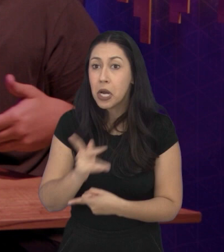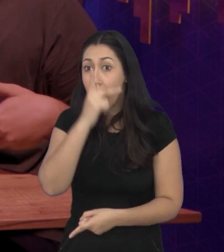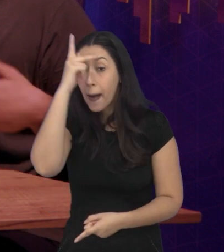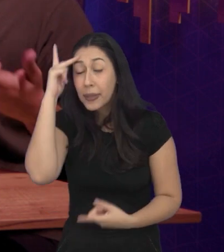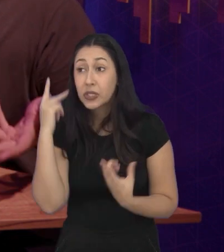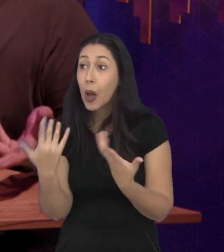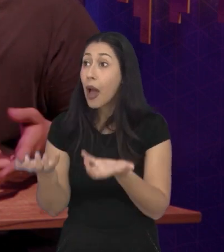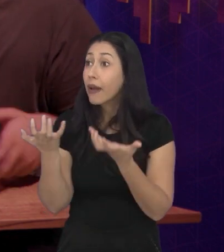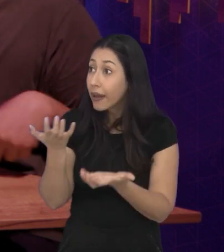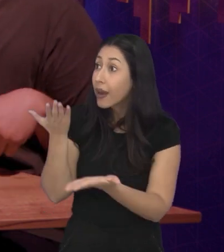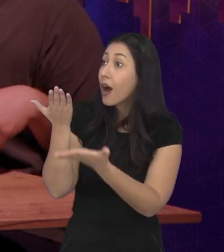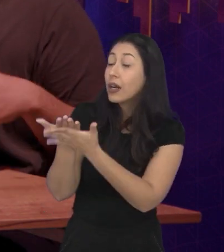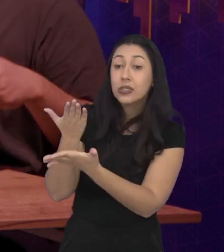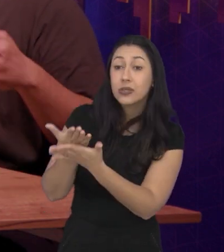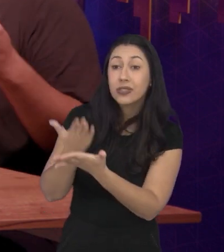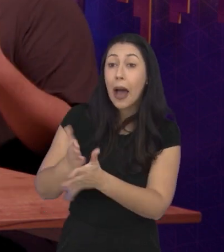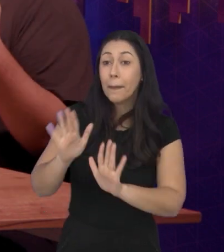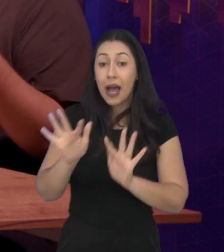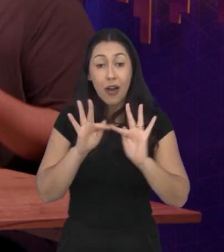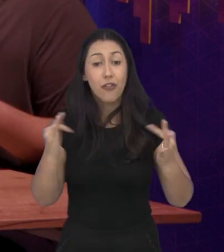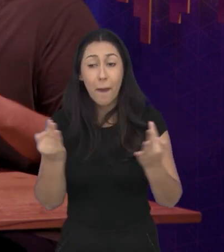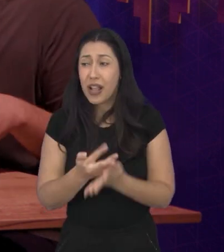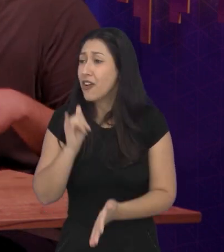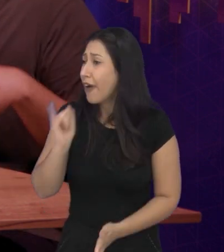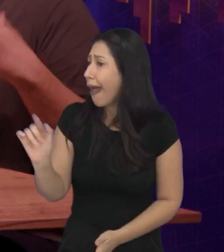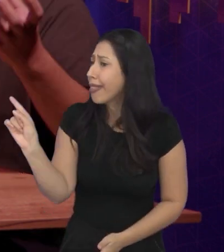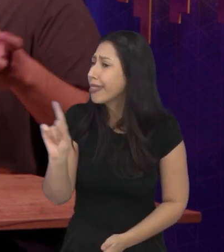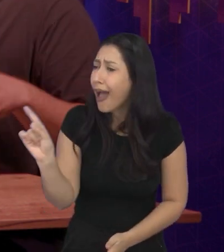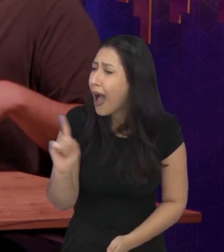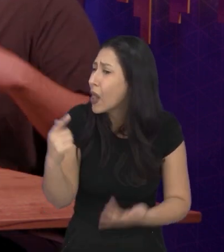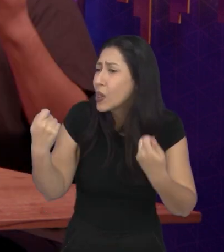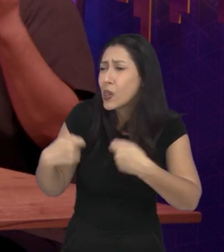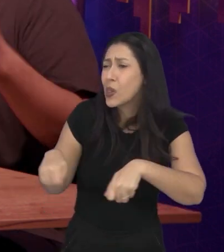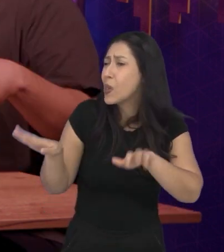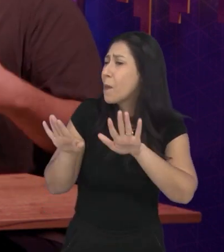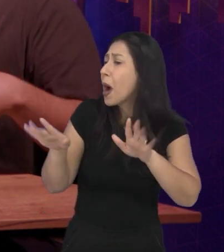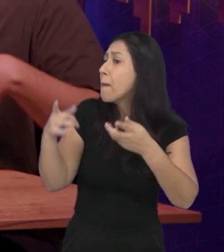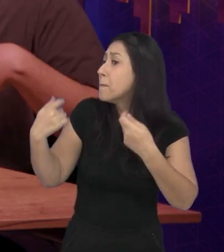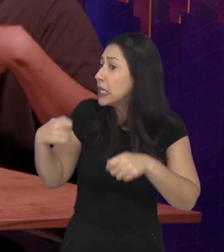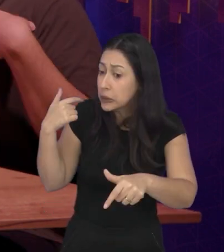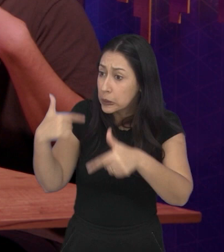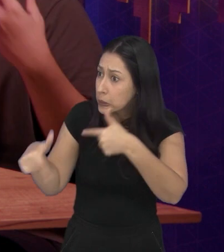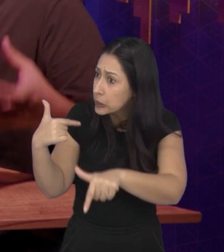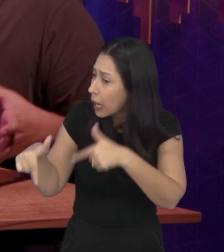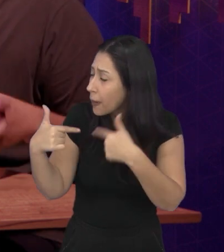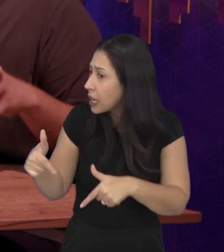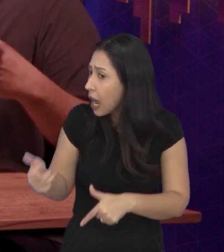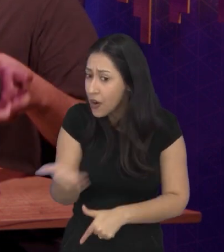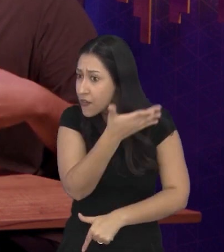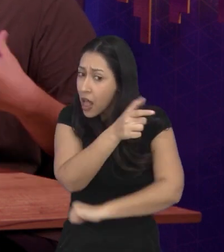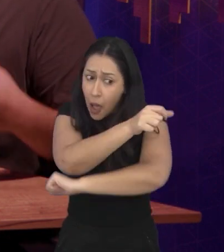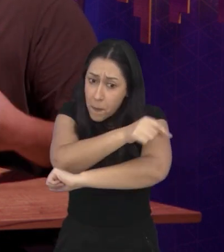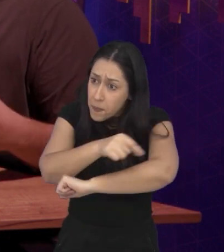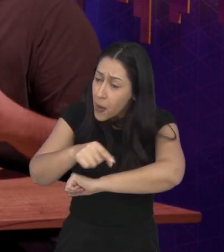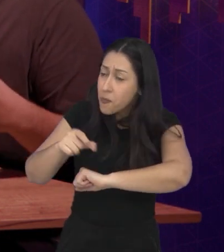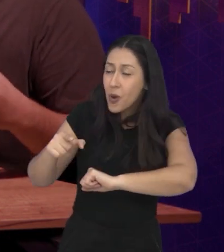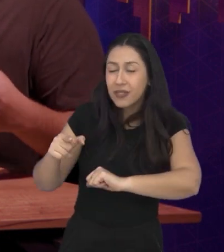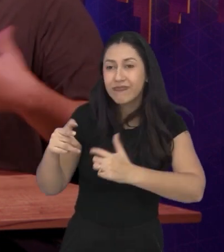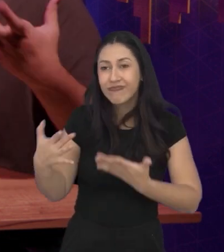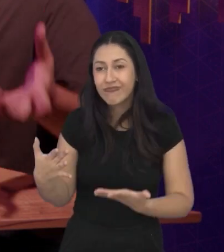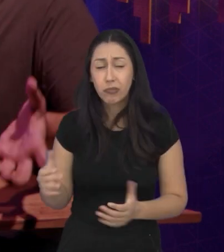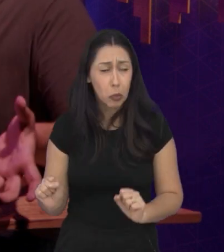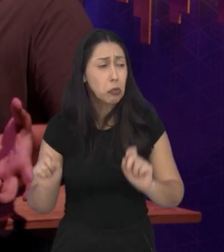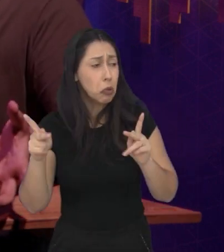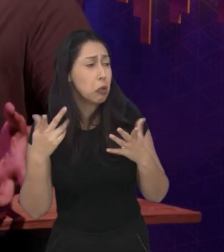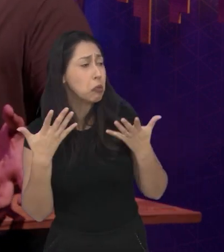né, de pessoas que queriam estudar e às vezes as pessoas da família falam que não, que tinha que trabalhar no campo, por exemplo.